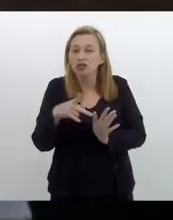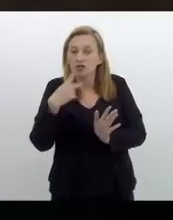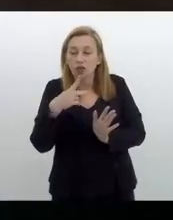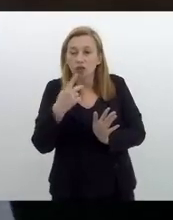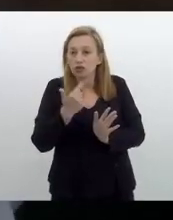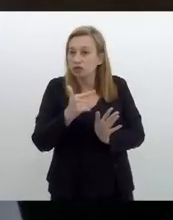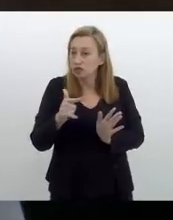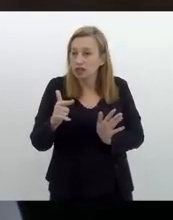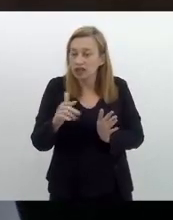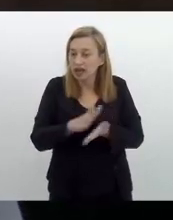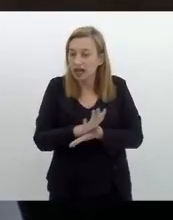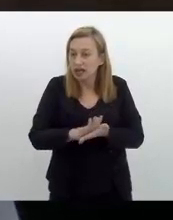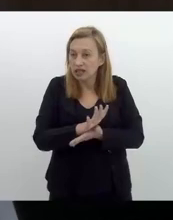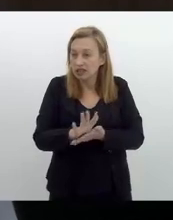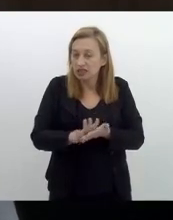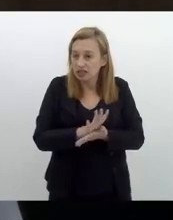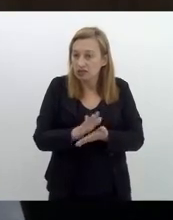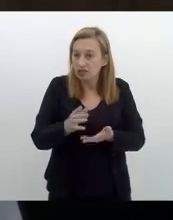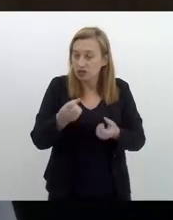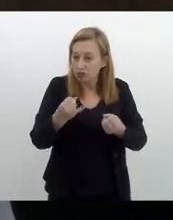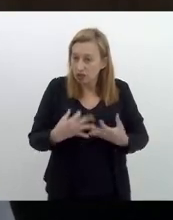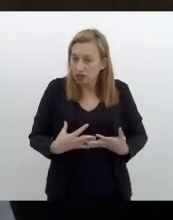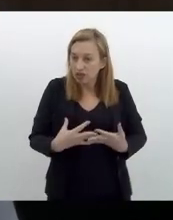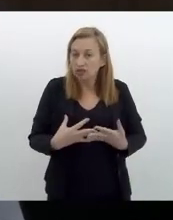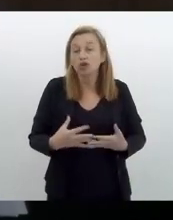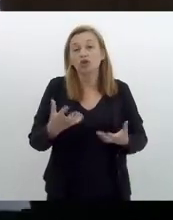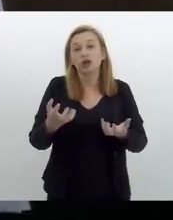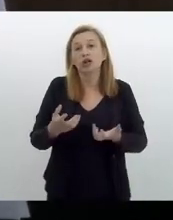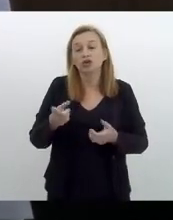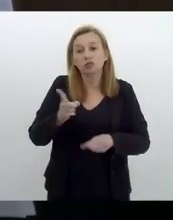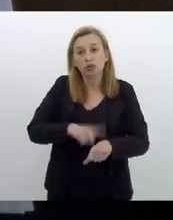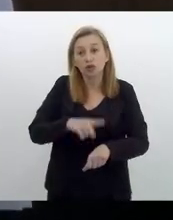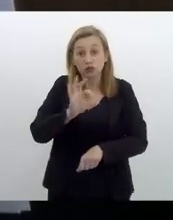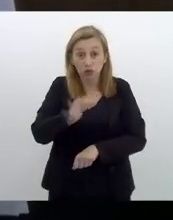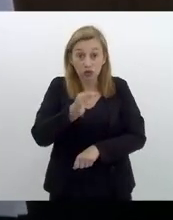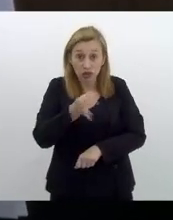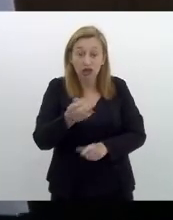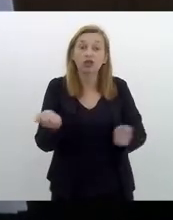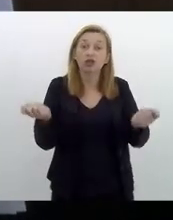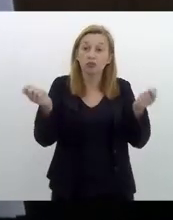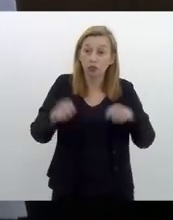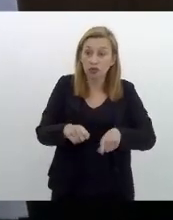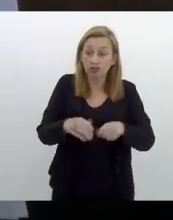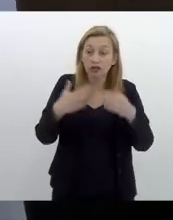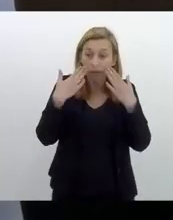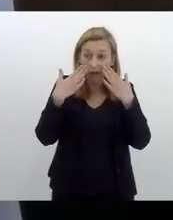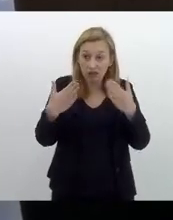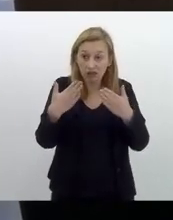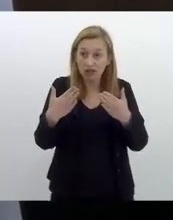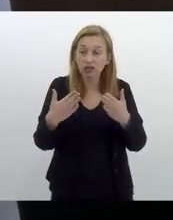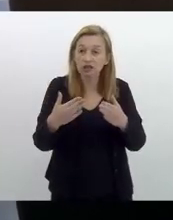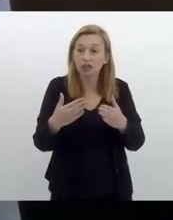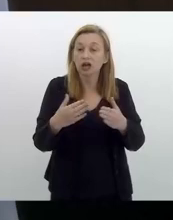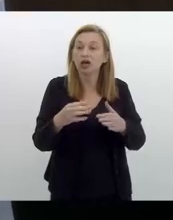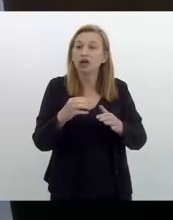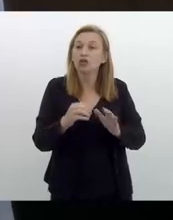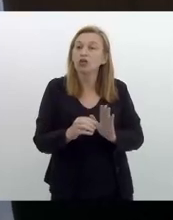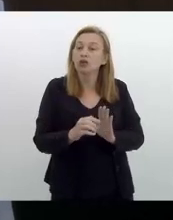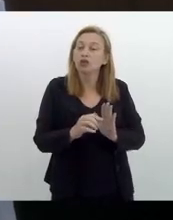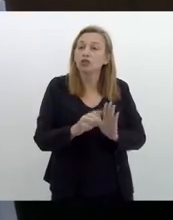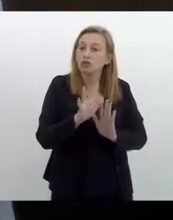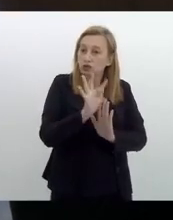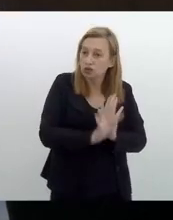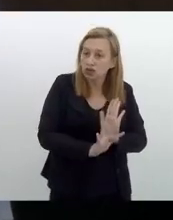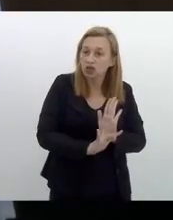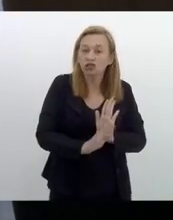isso então eu quero fazer uma ponderação que no momento certo a possibilidade de apresentar um destaque específico do pedágio